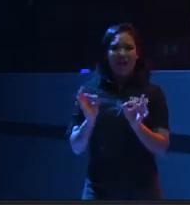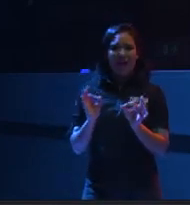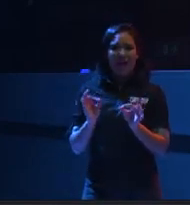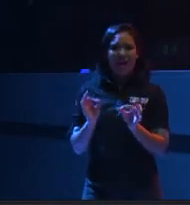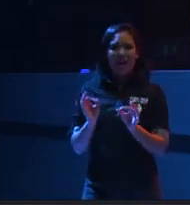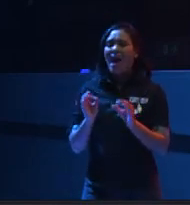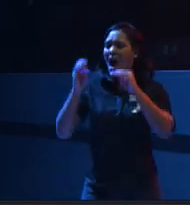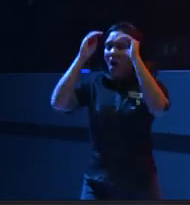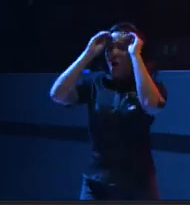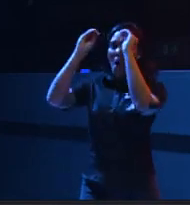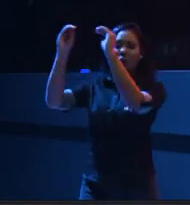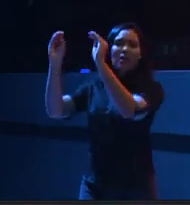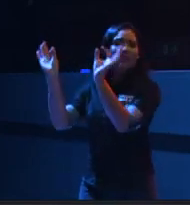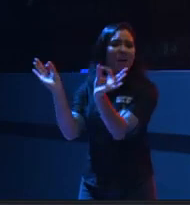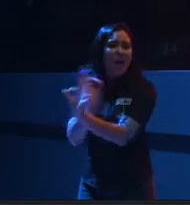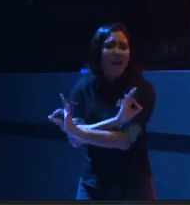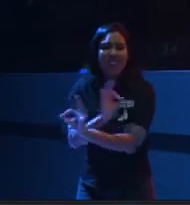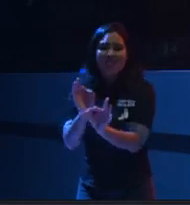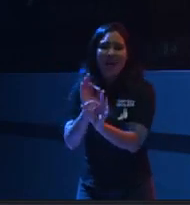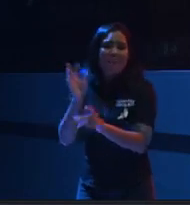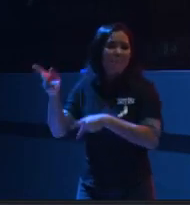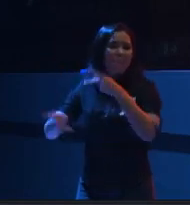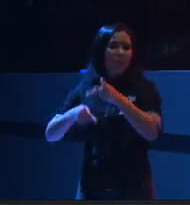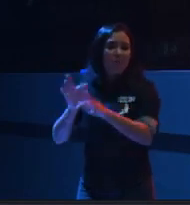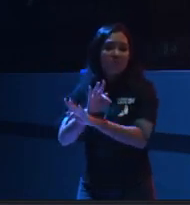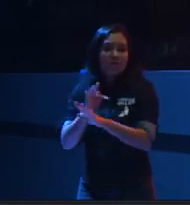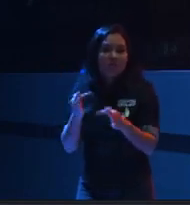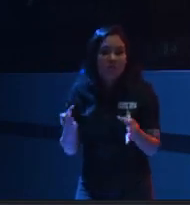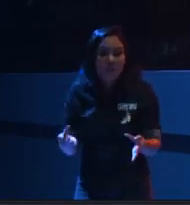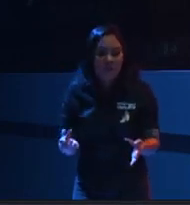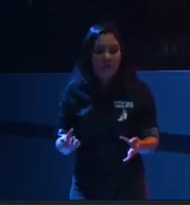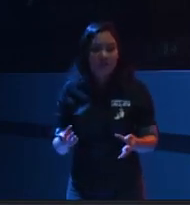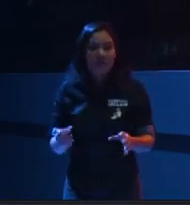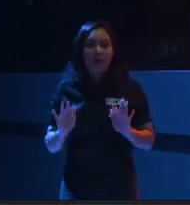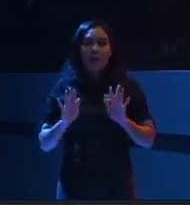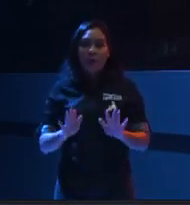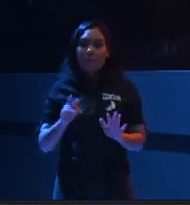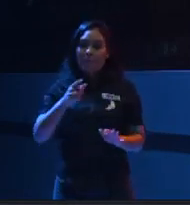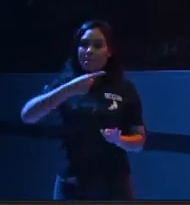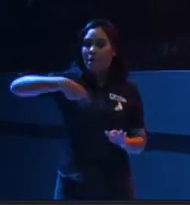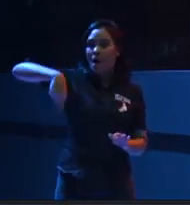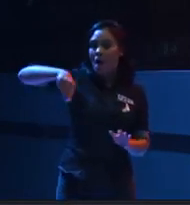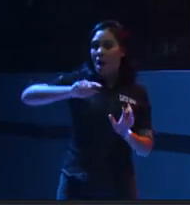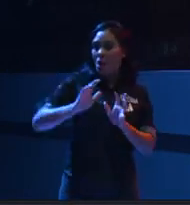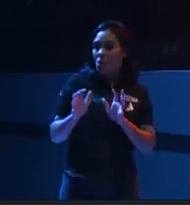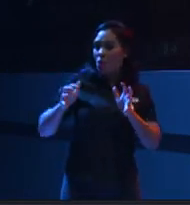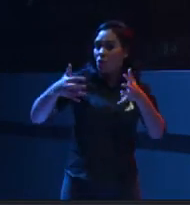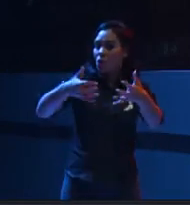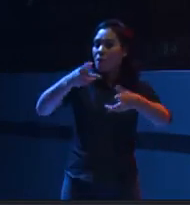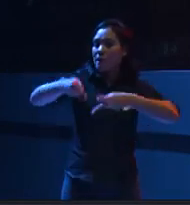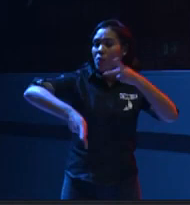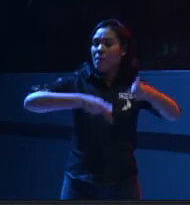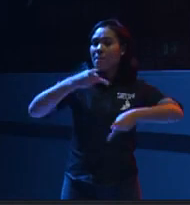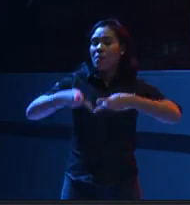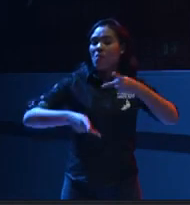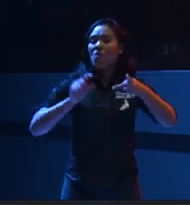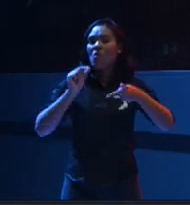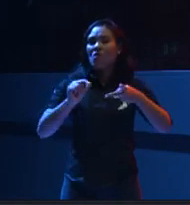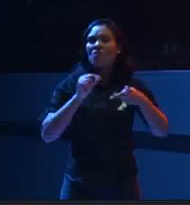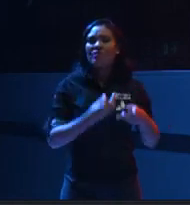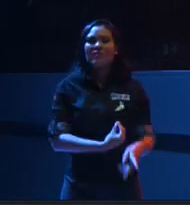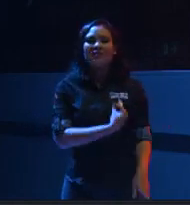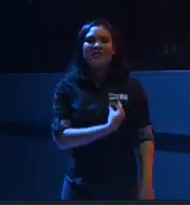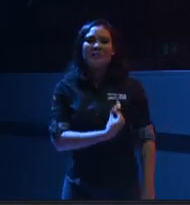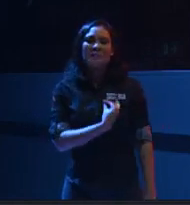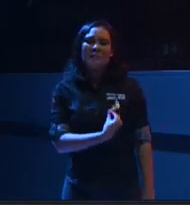alguma é uma foice povo que recebeu a possibilidade de participar de um